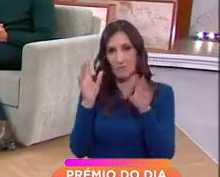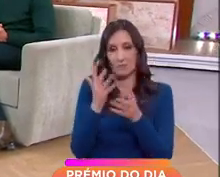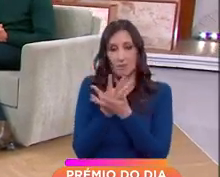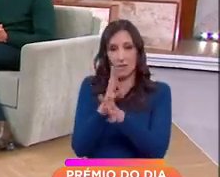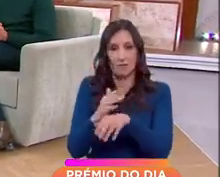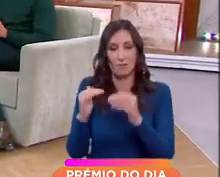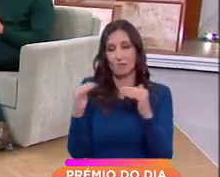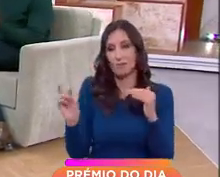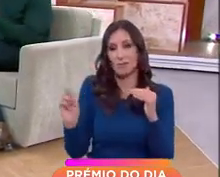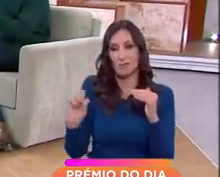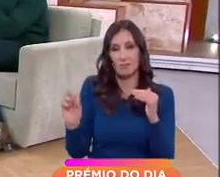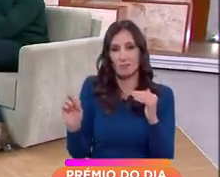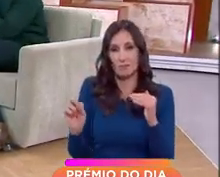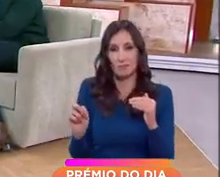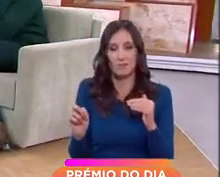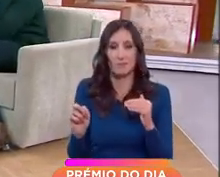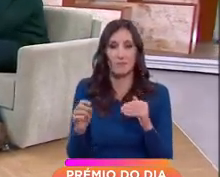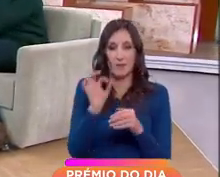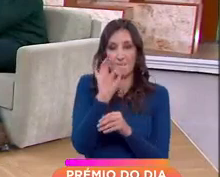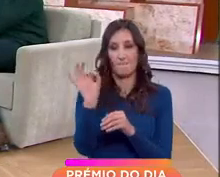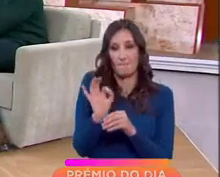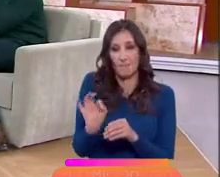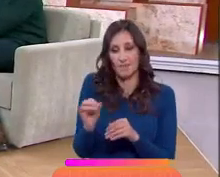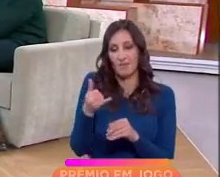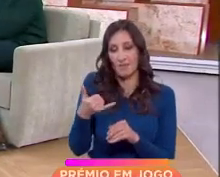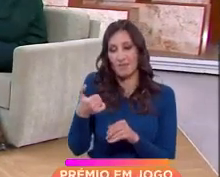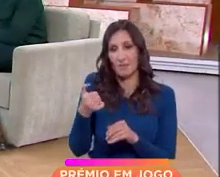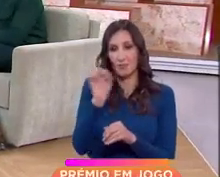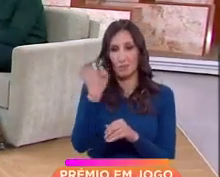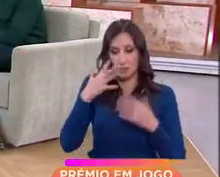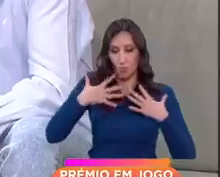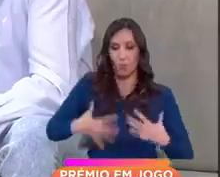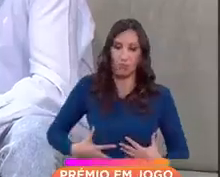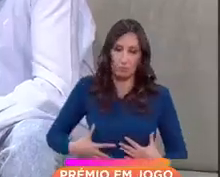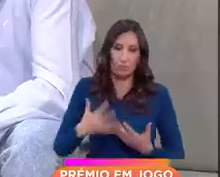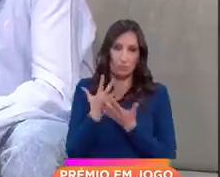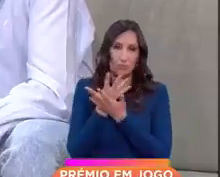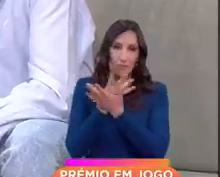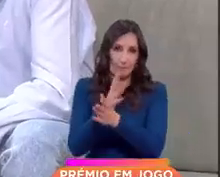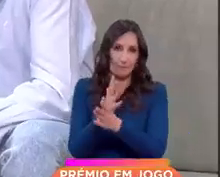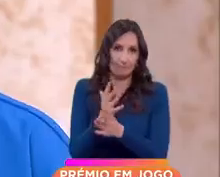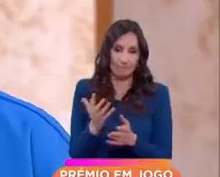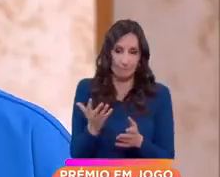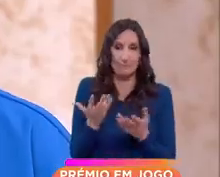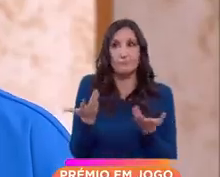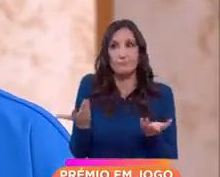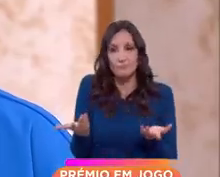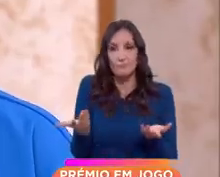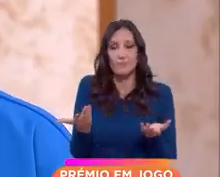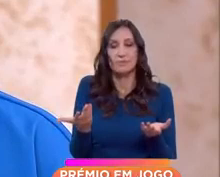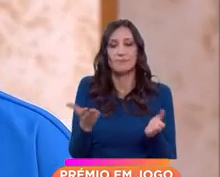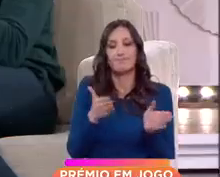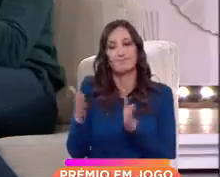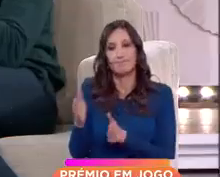Queimaduras de segundo e terceiro queimou grau. Queimou uma porcentagem 25% considerável do corpo. 25%. Agora vamos à parte de